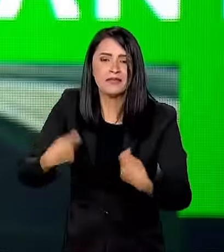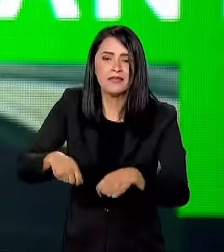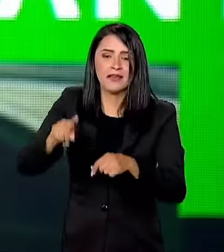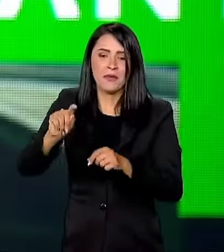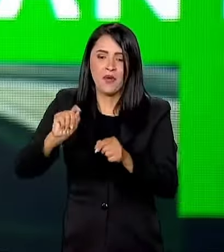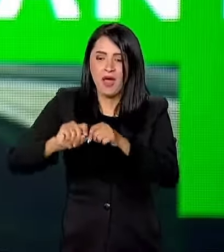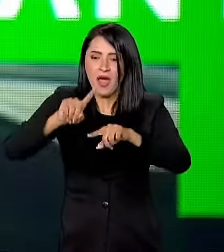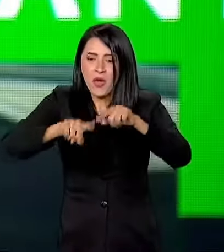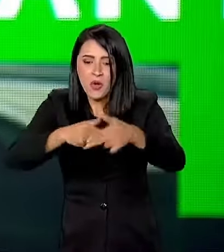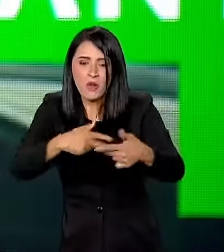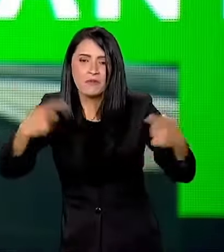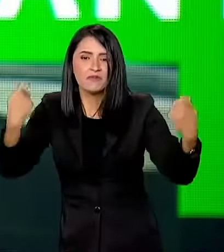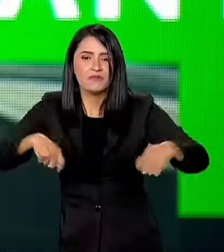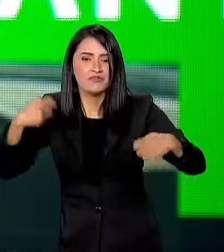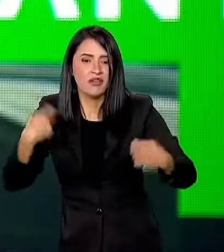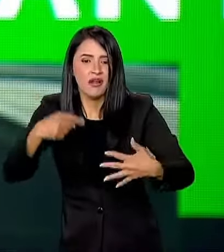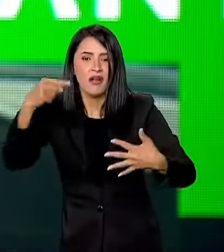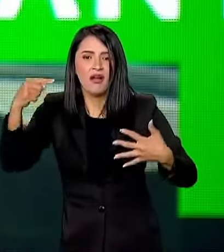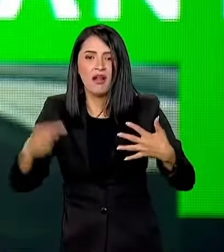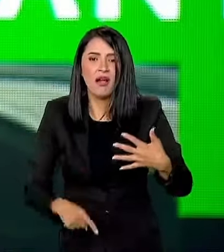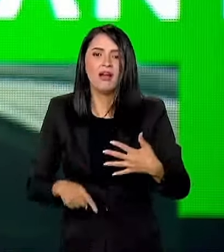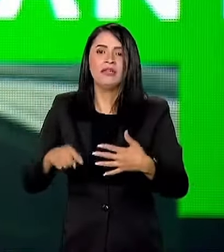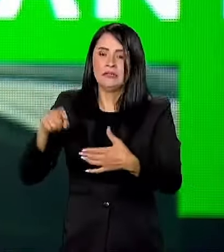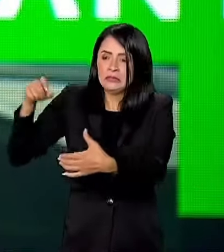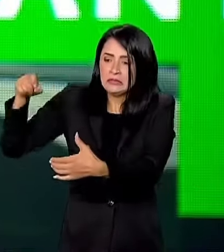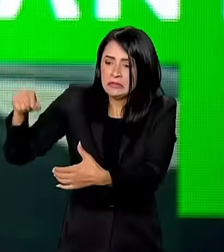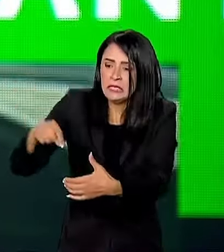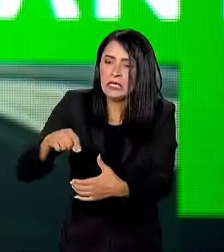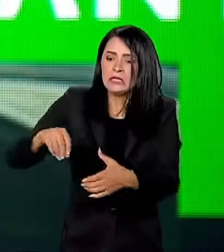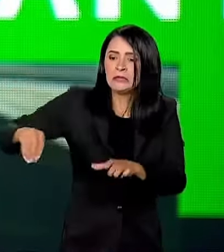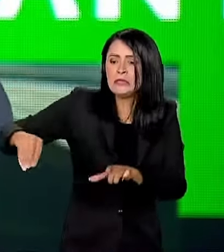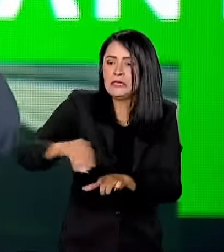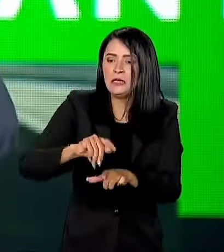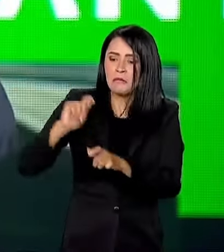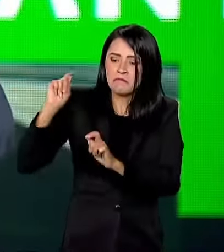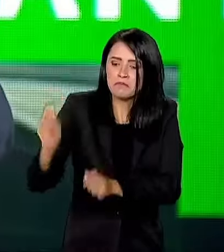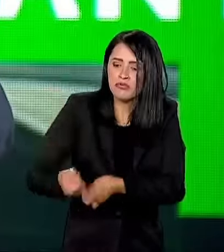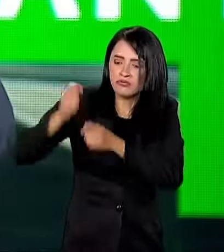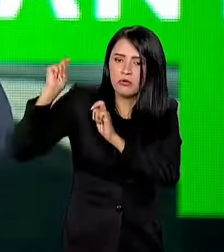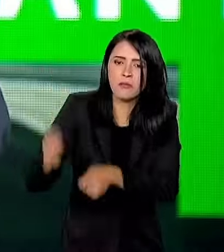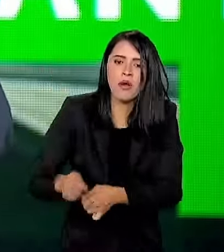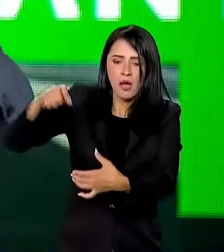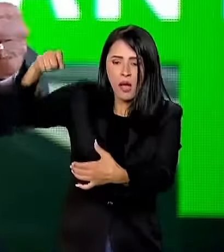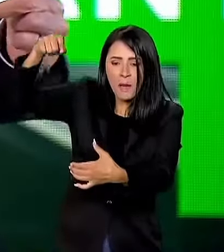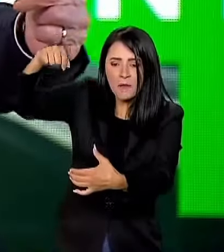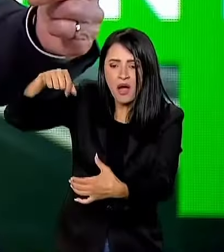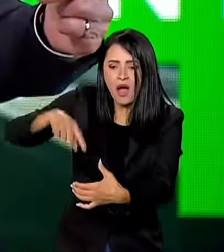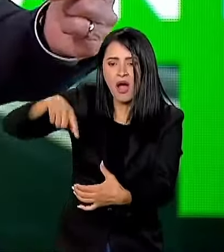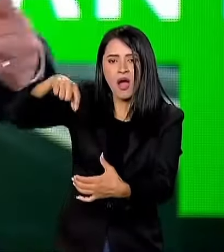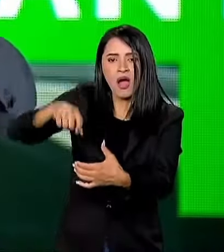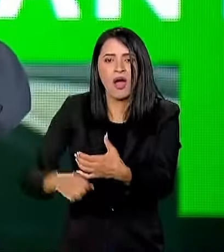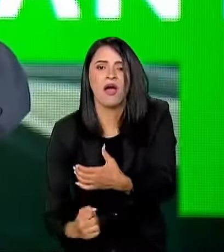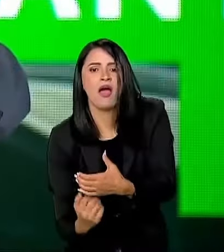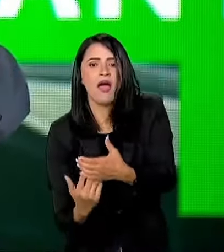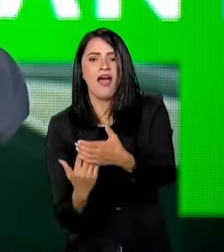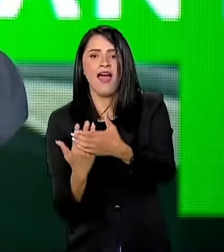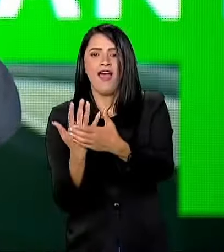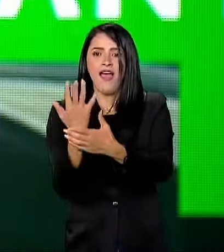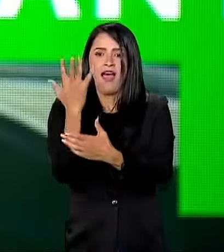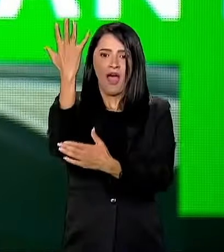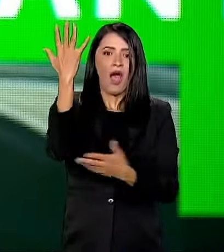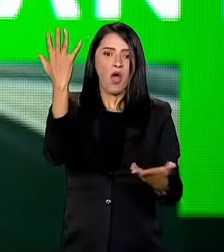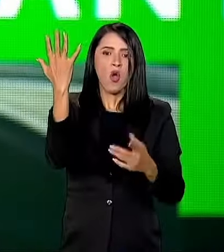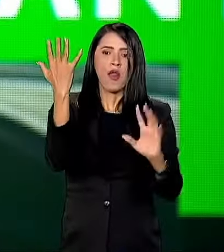fazer as coisas que tem que fazer. Semeamos, adubamos, cavamos e plantamos. Agora é hora da